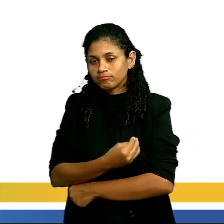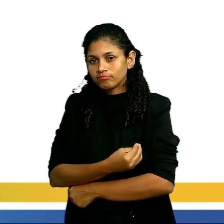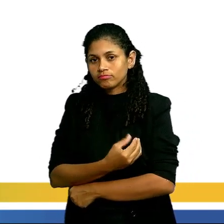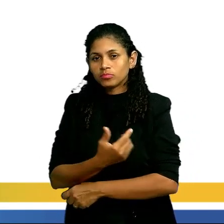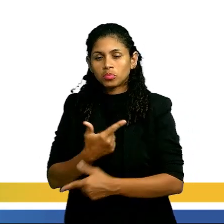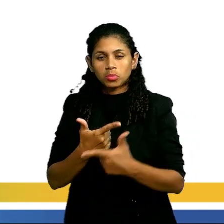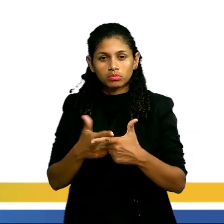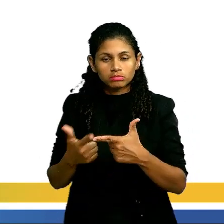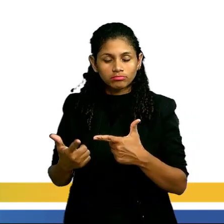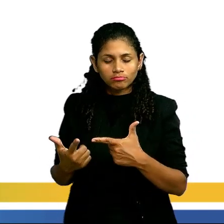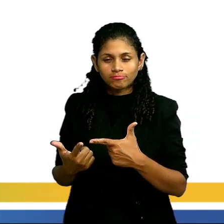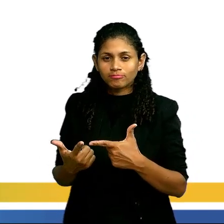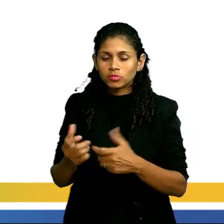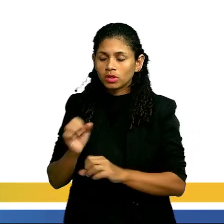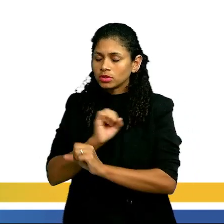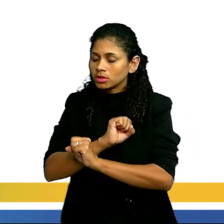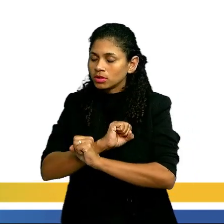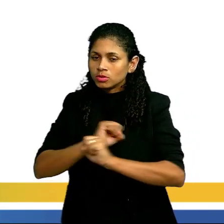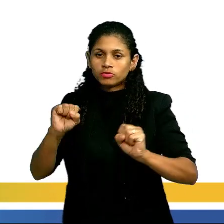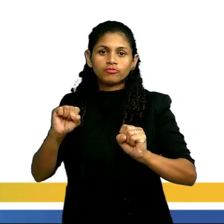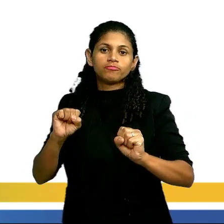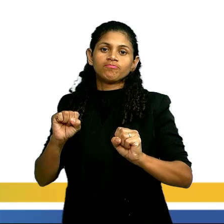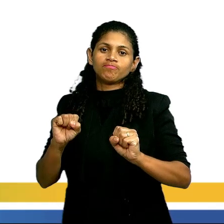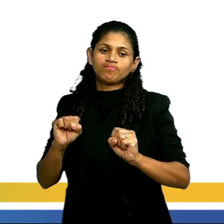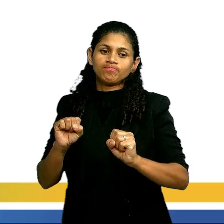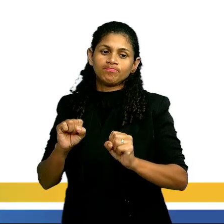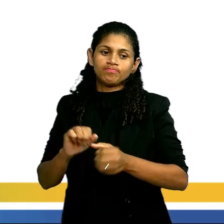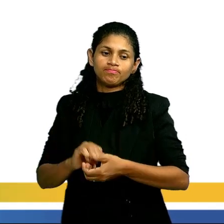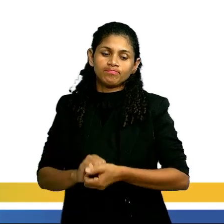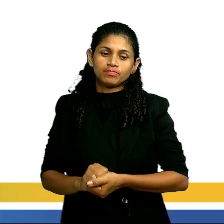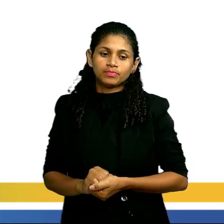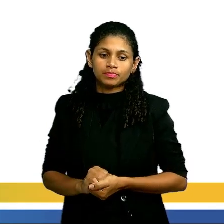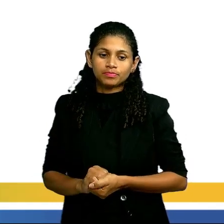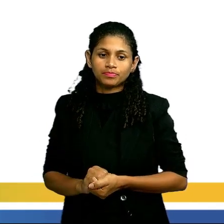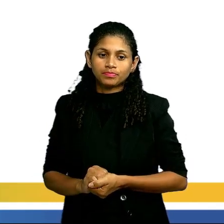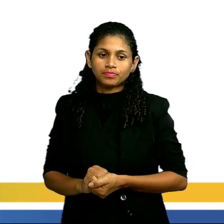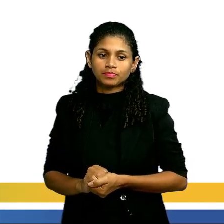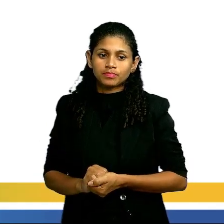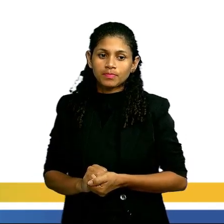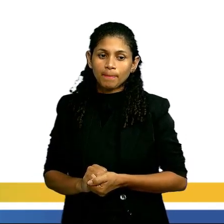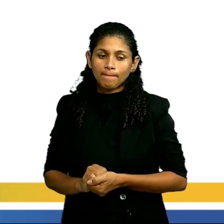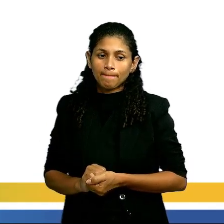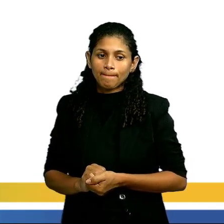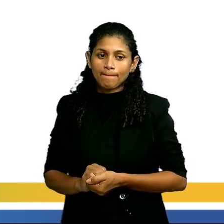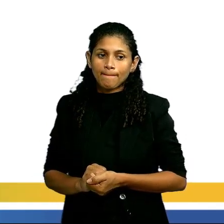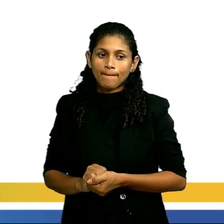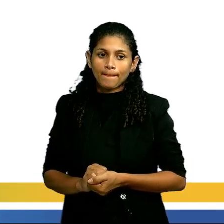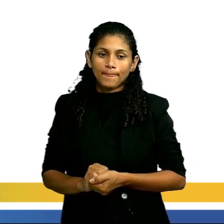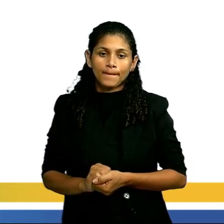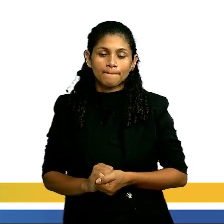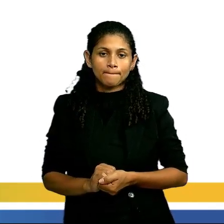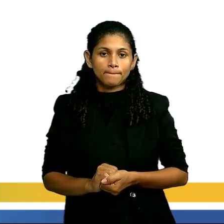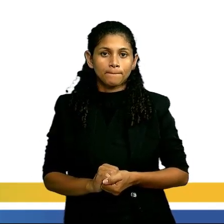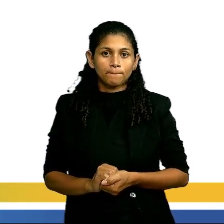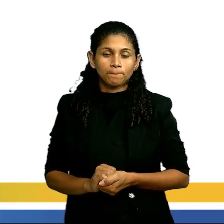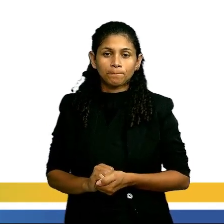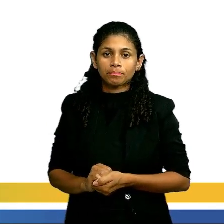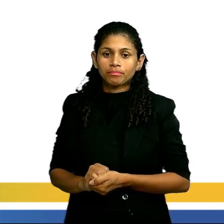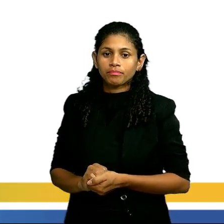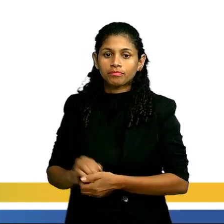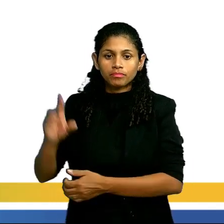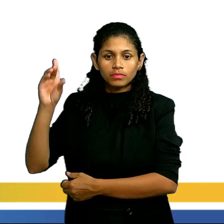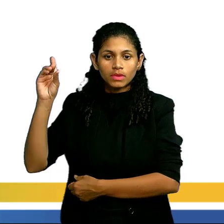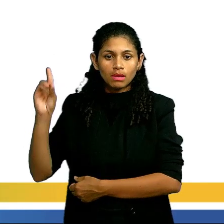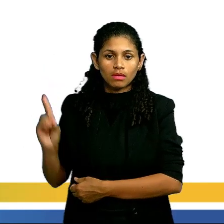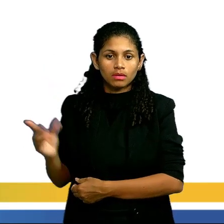E provoca aí combustão da pele, né? Enfim, é muito terrível. E do lado direito, você está vendo os